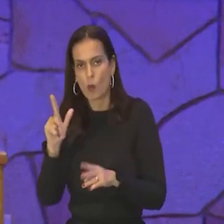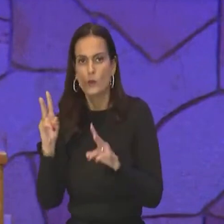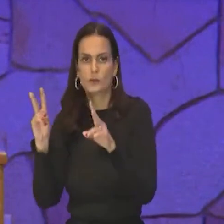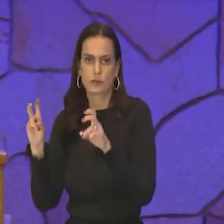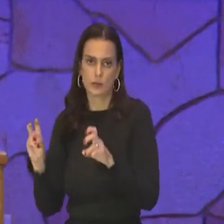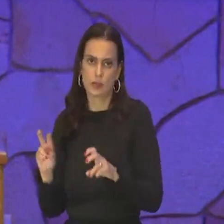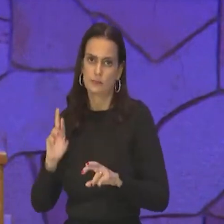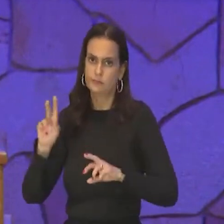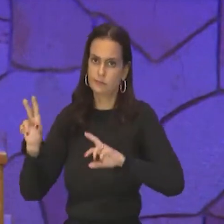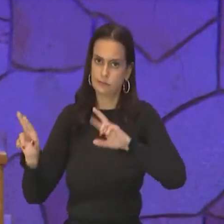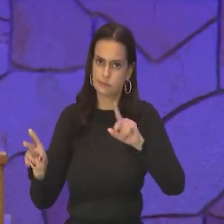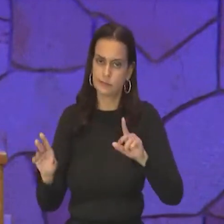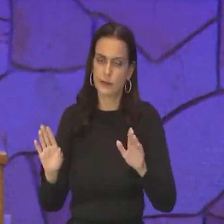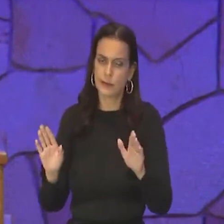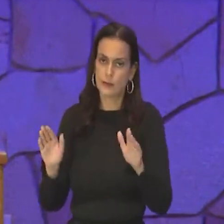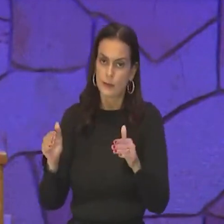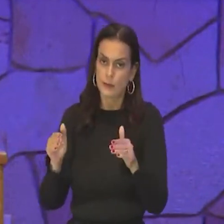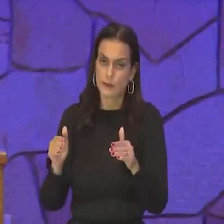temas relacionados à ceia.